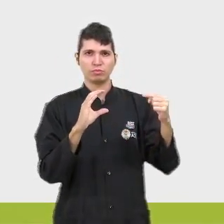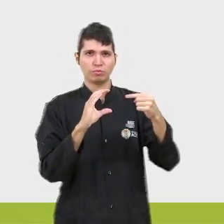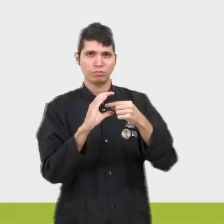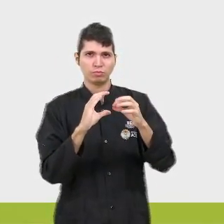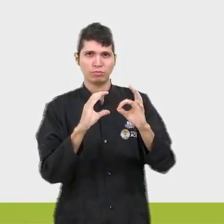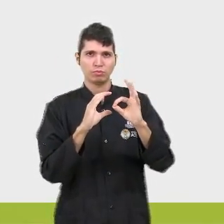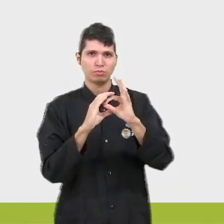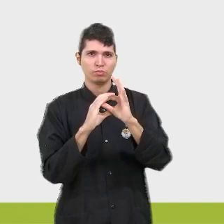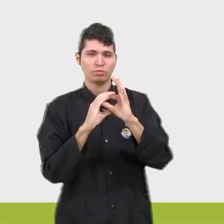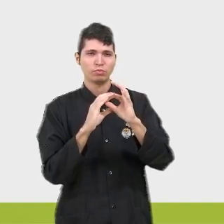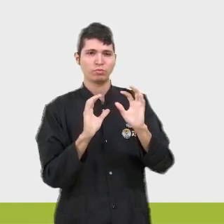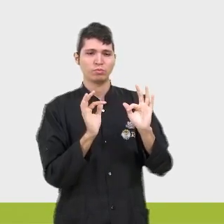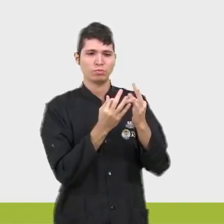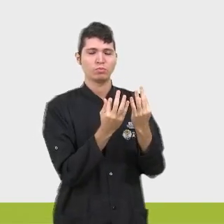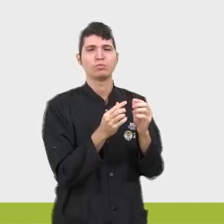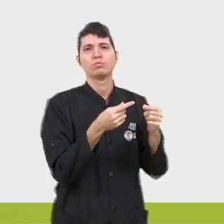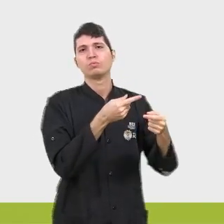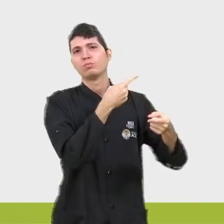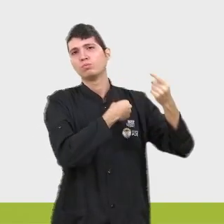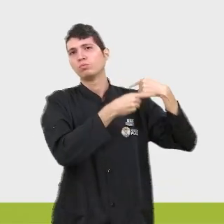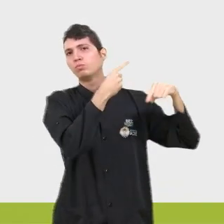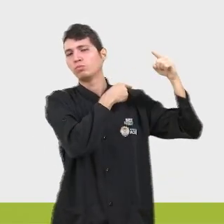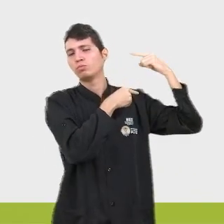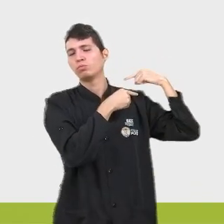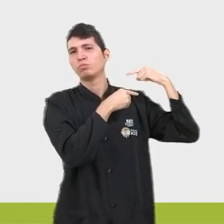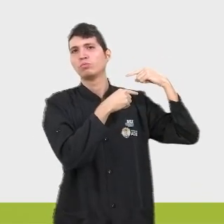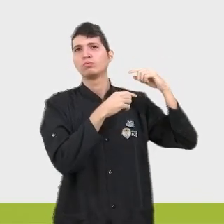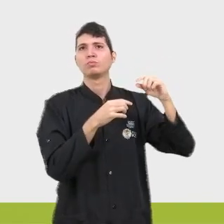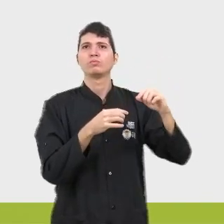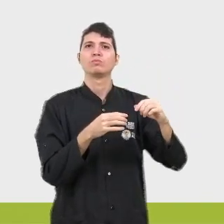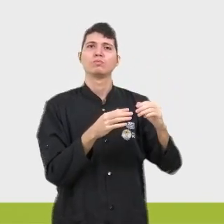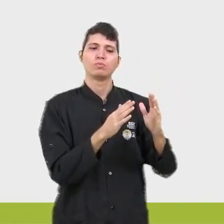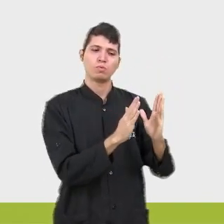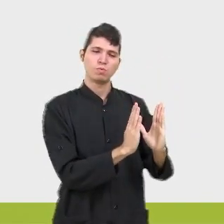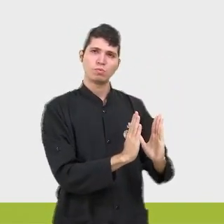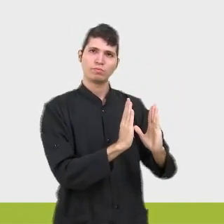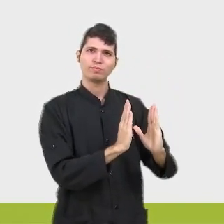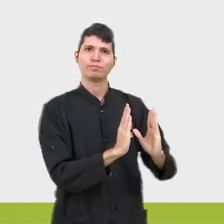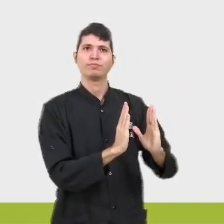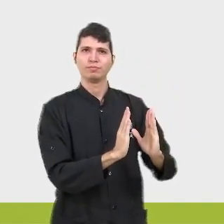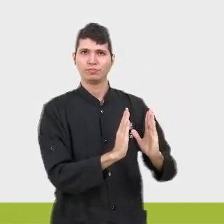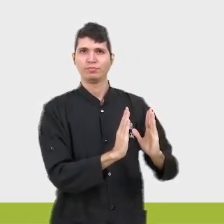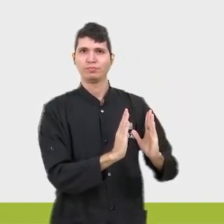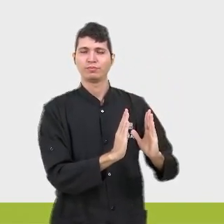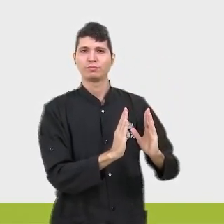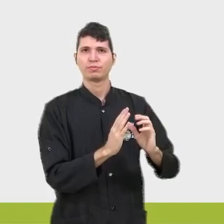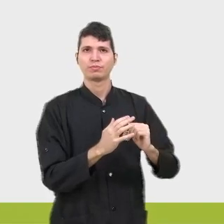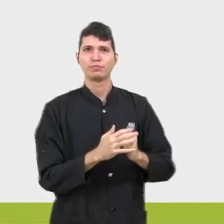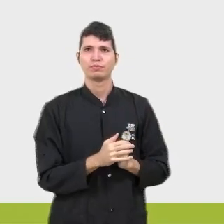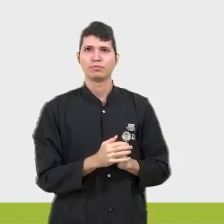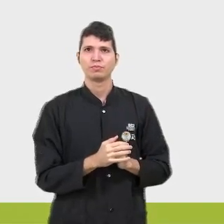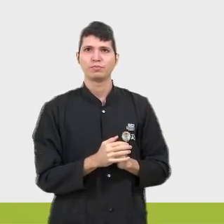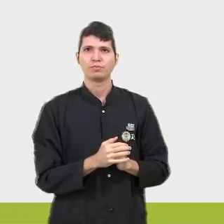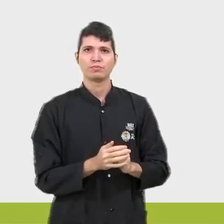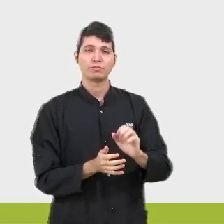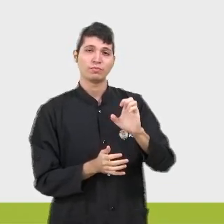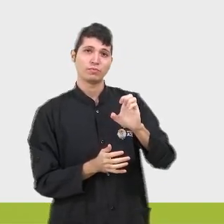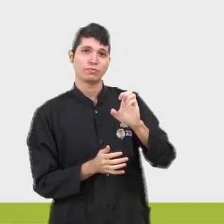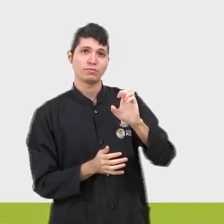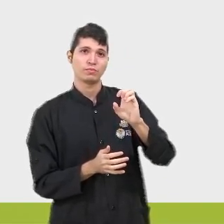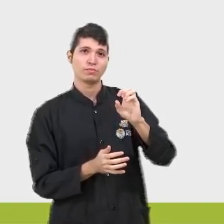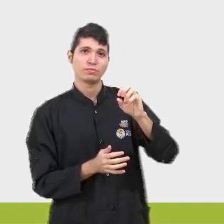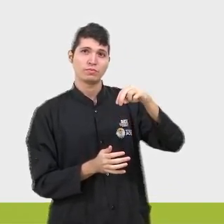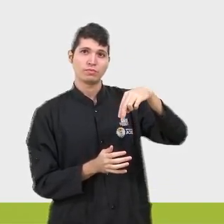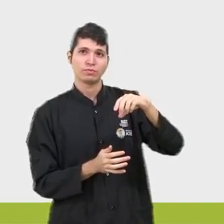ancestral, e aí teve uma ocorrência aqui interessante. A endossimbiose. O que foi?